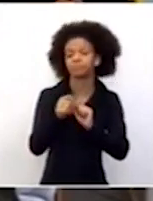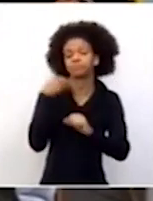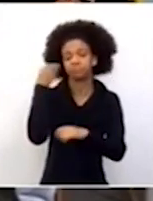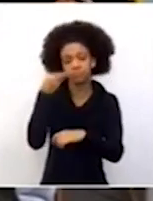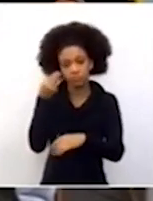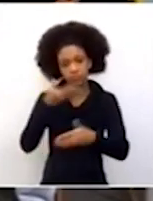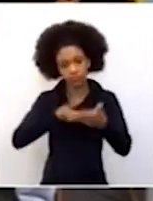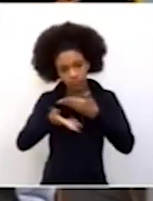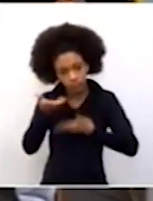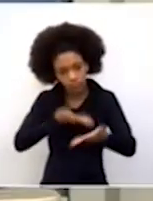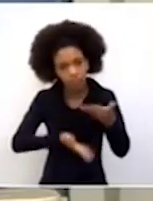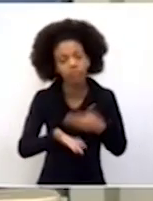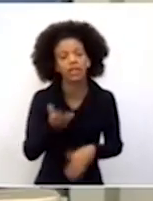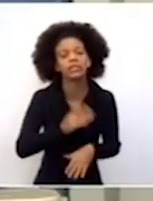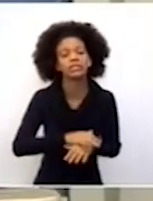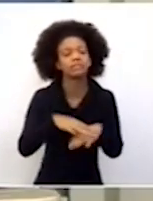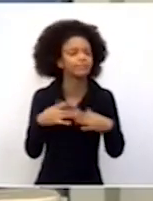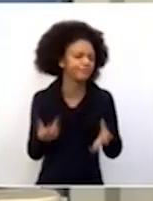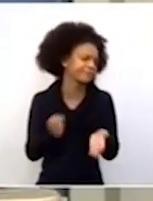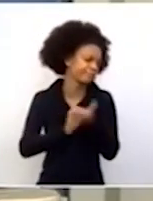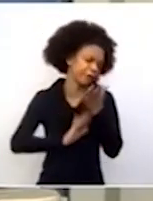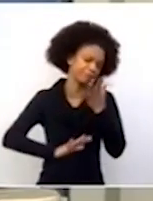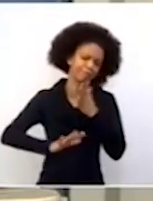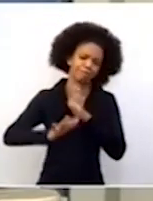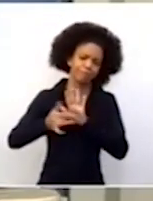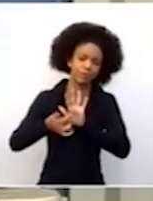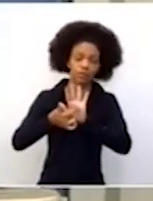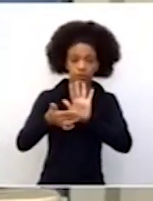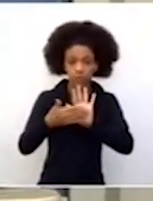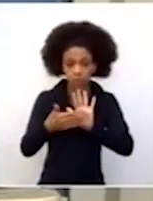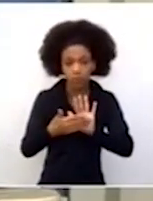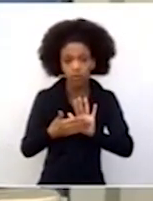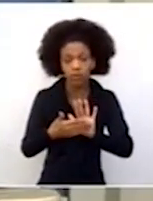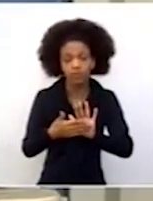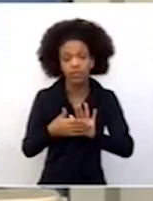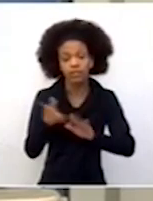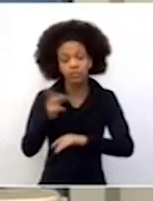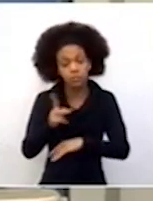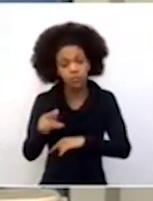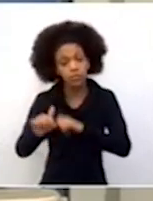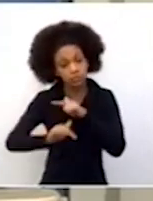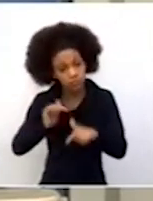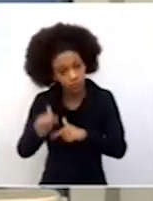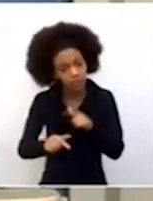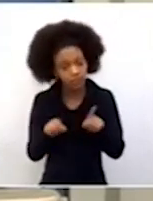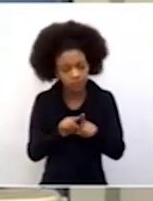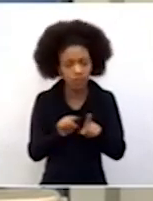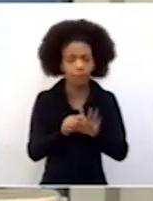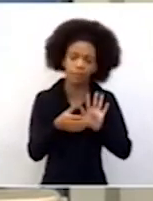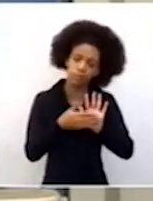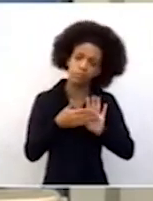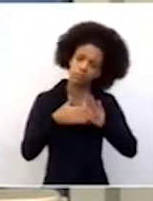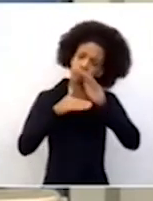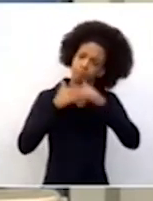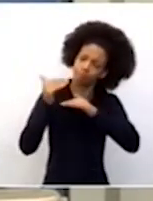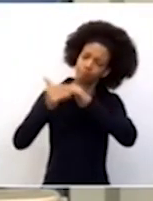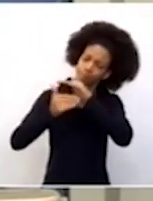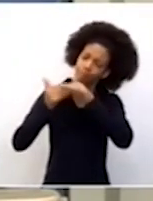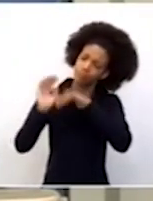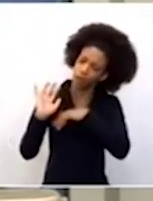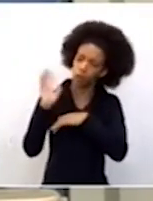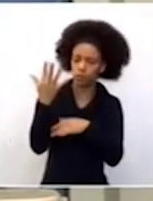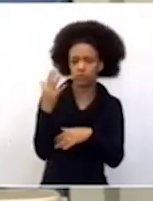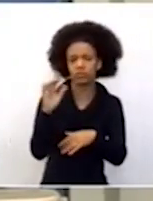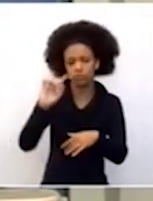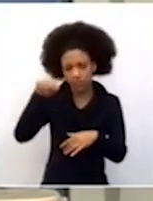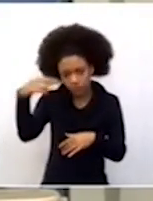serão destacadas, enfim, as propostas que nem assim os professores estão trabalhando e as propostas que vão aflorar durante as próximas ATPCs